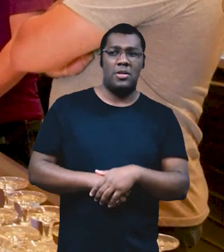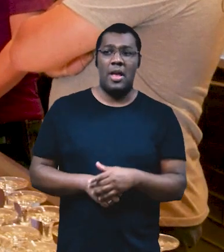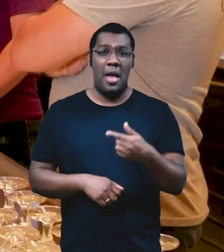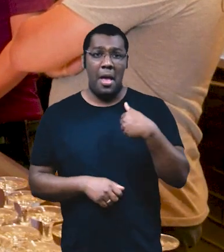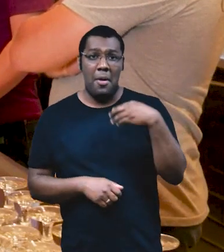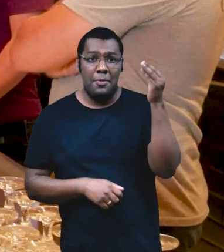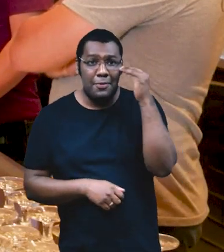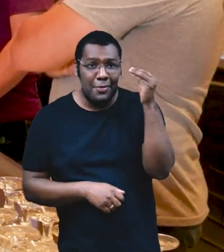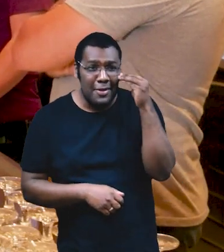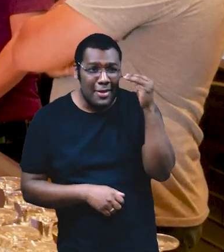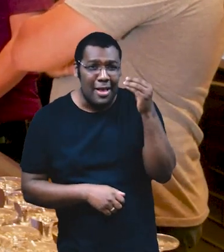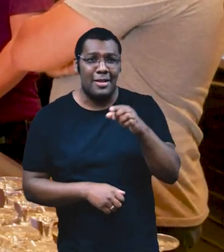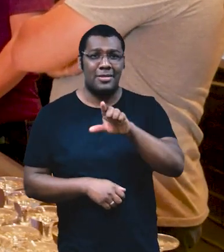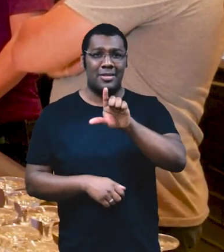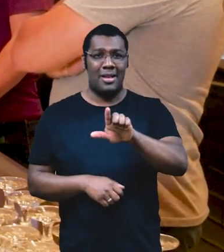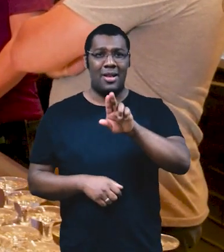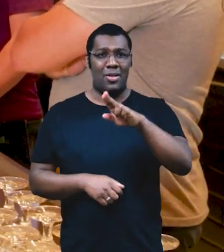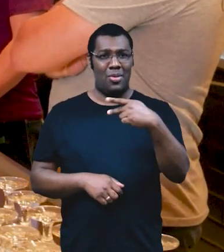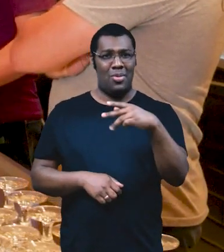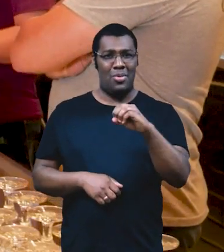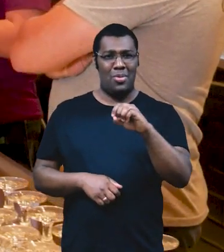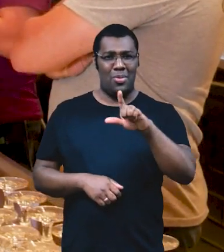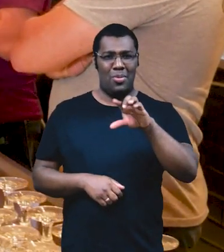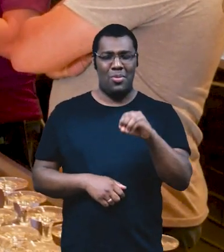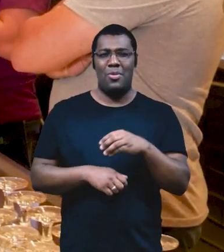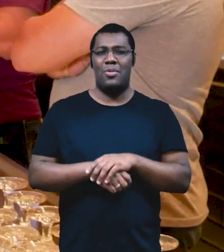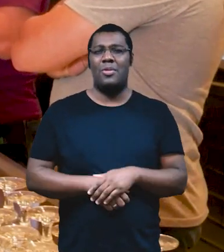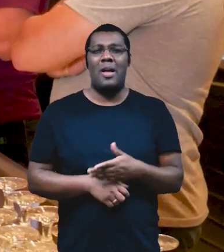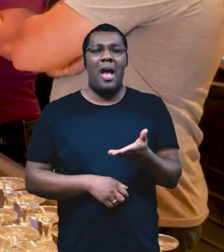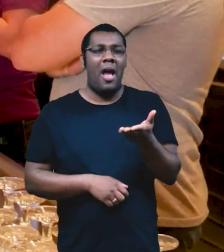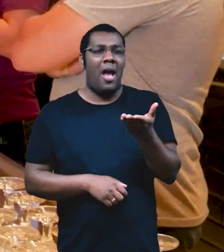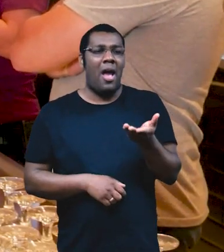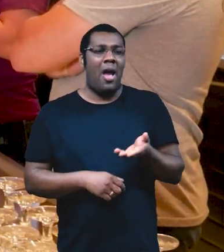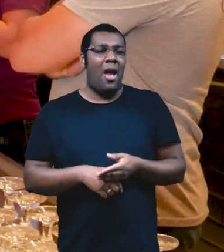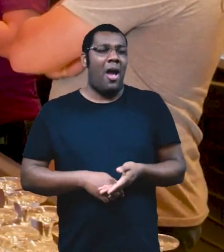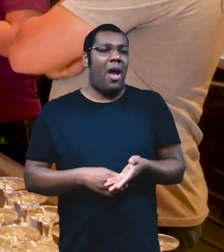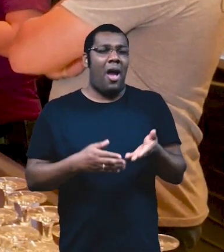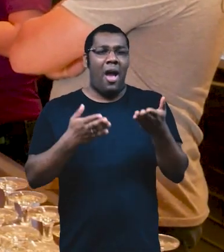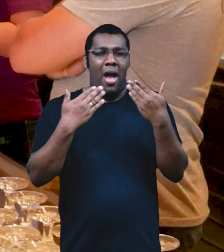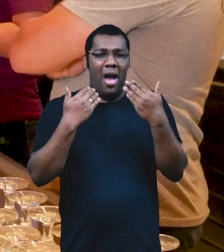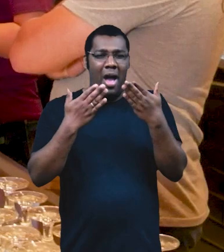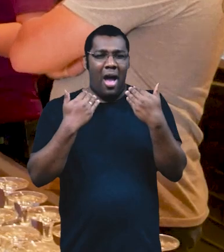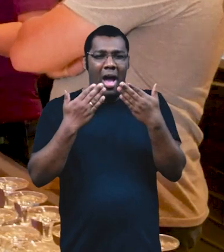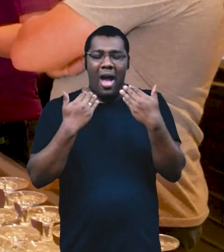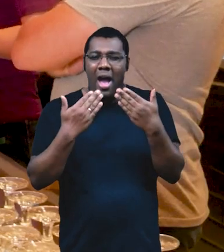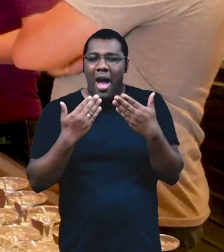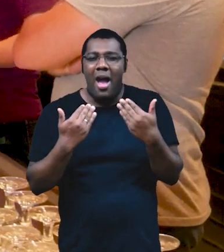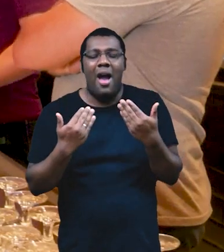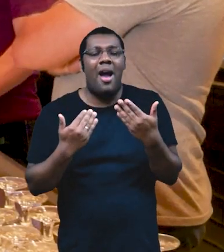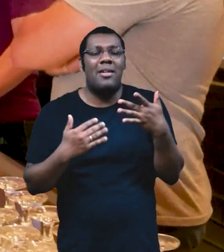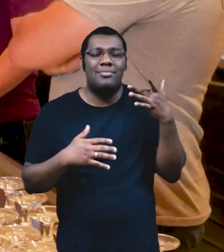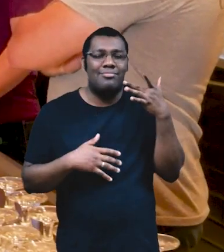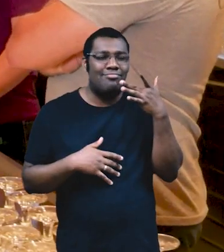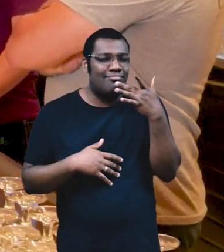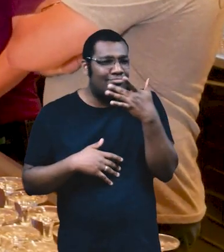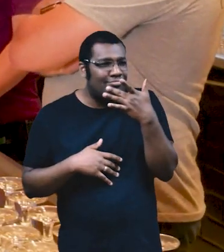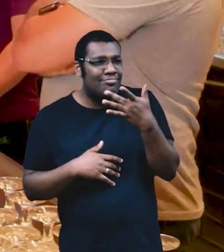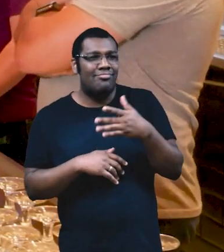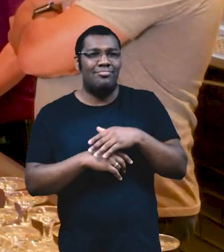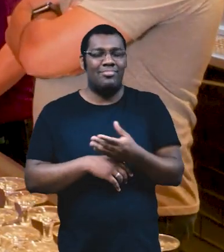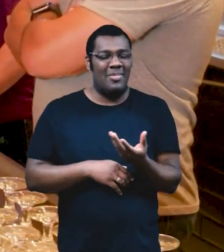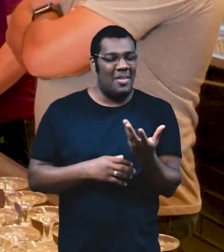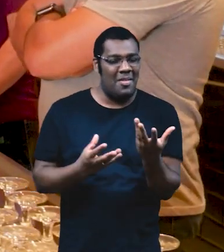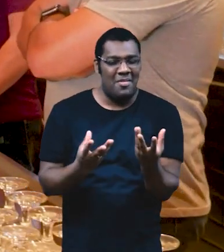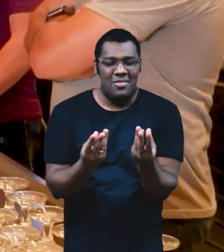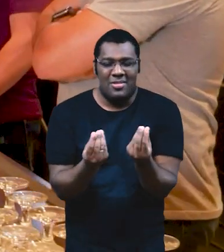absurdo o frescor do lúpulo. Para quem produz, você ter a oportunidade de macerar na mão, sentir todos aqueles aromas, o terroir